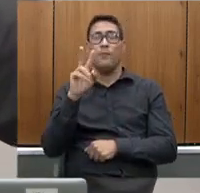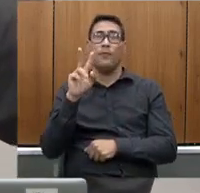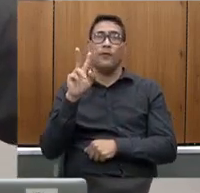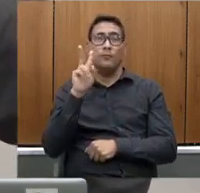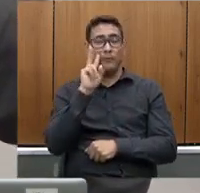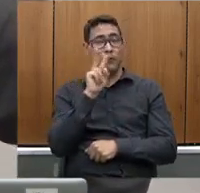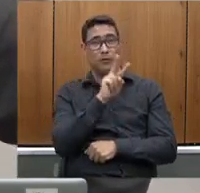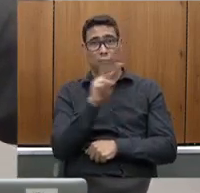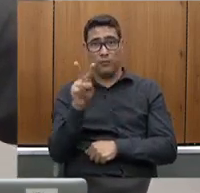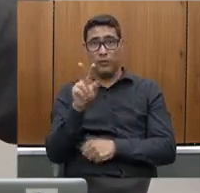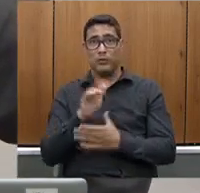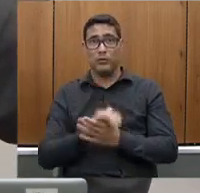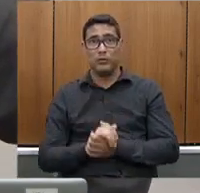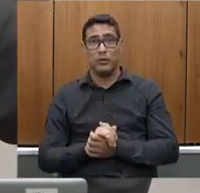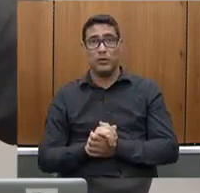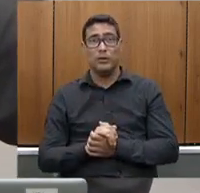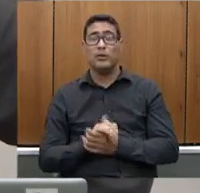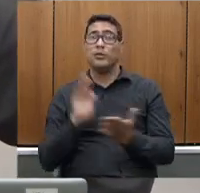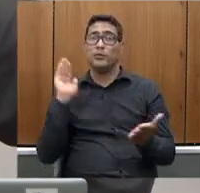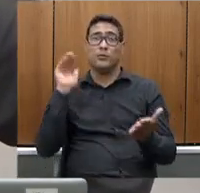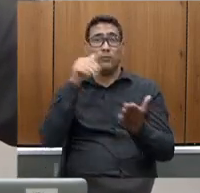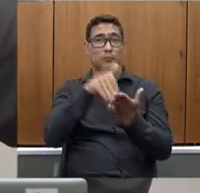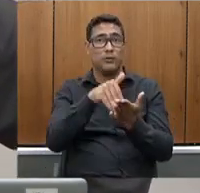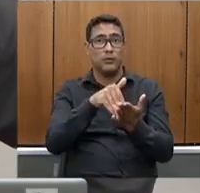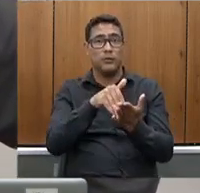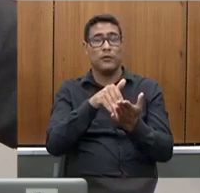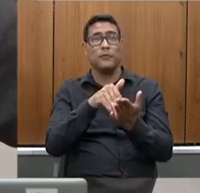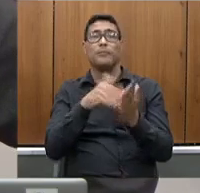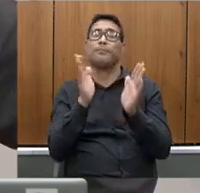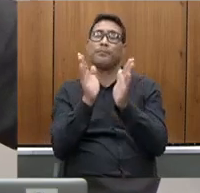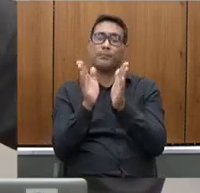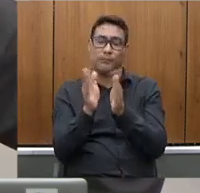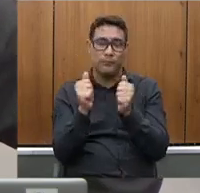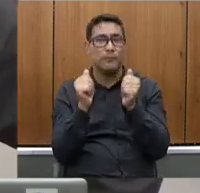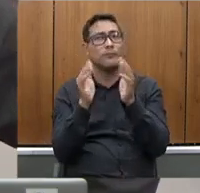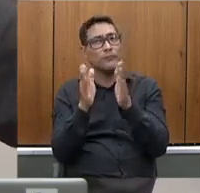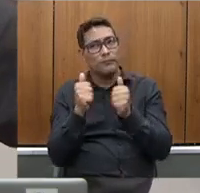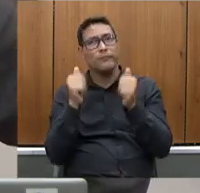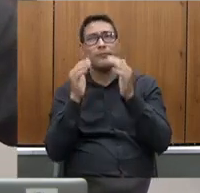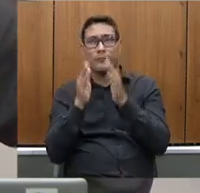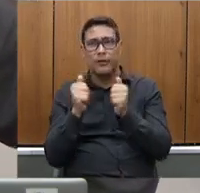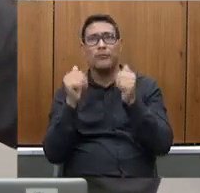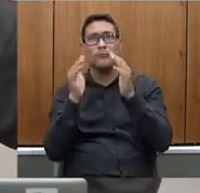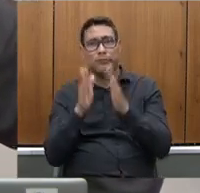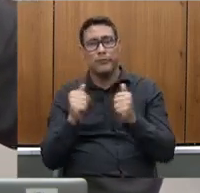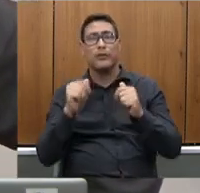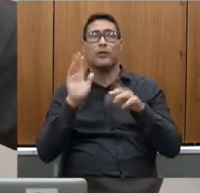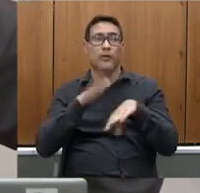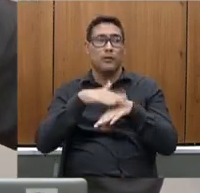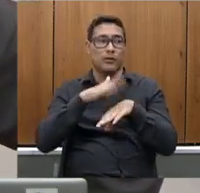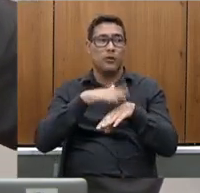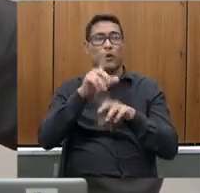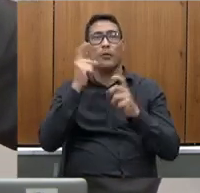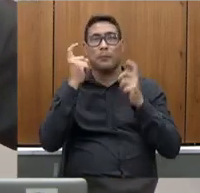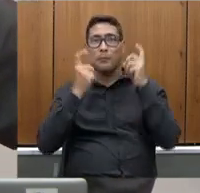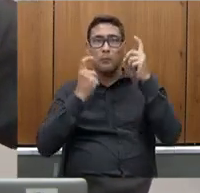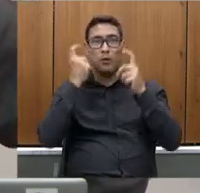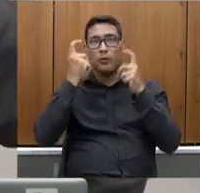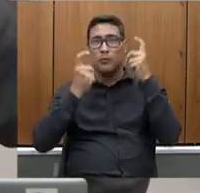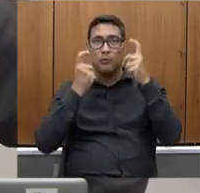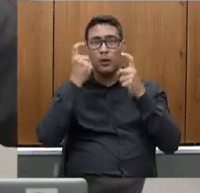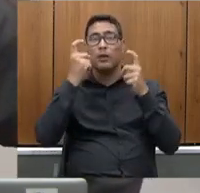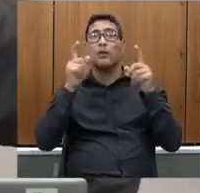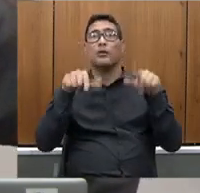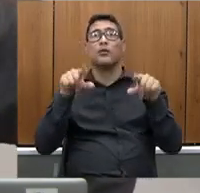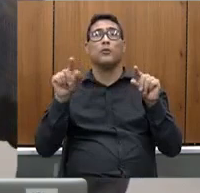e por fim o mandante insistentemente a nossa preocupação com o